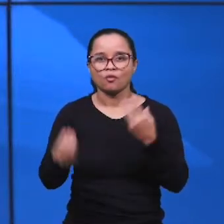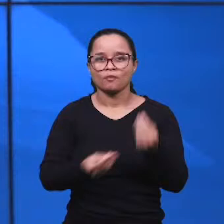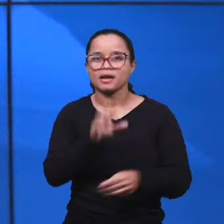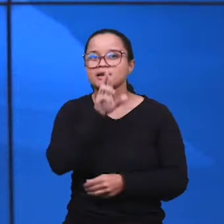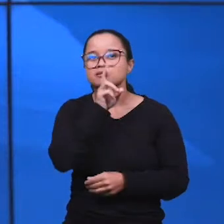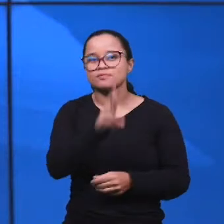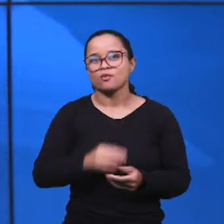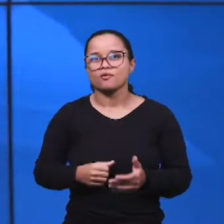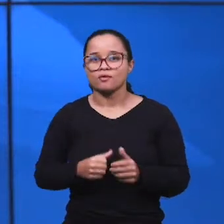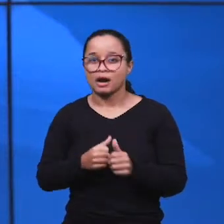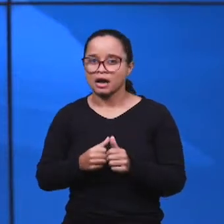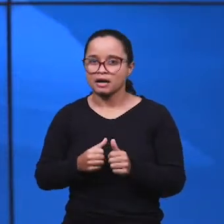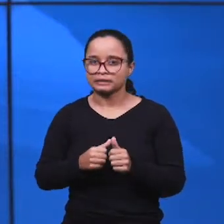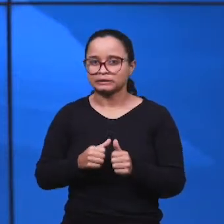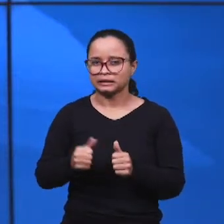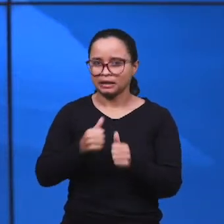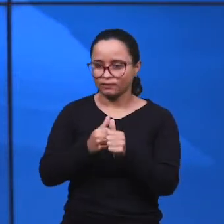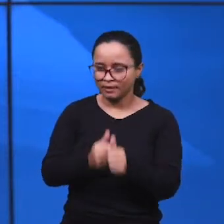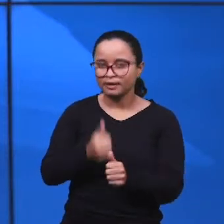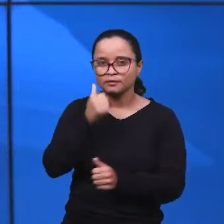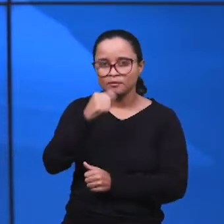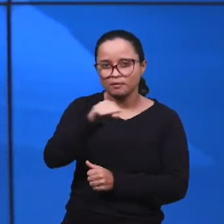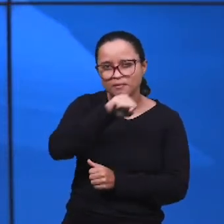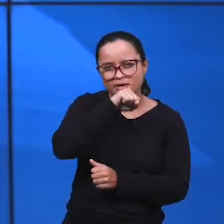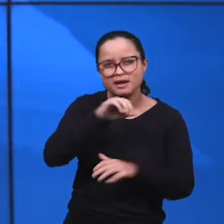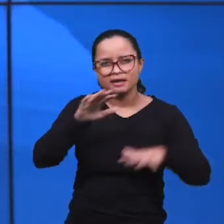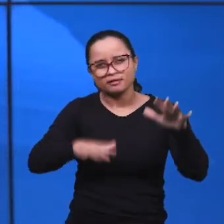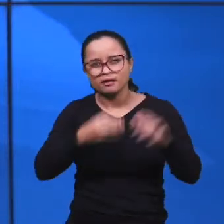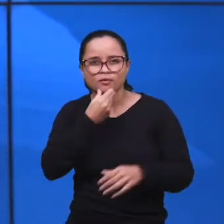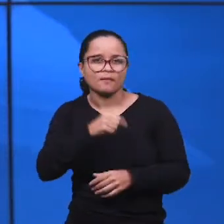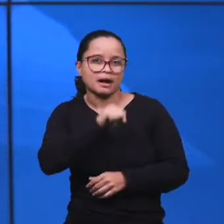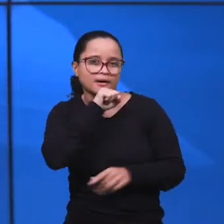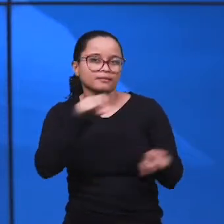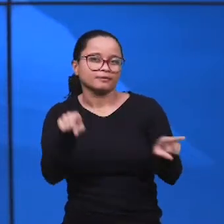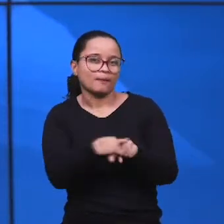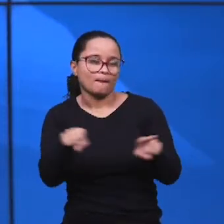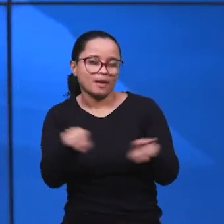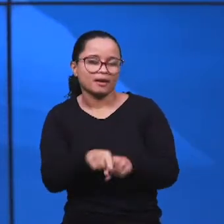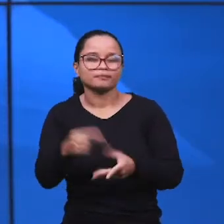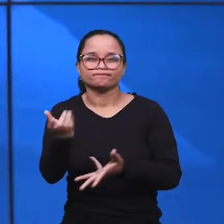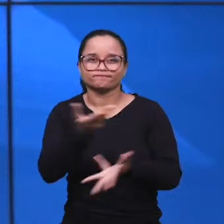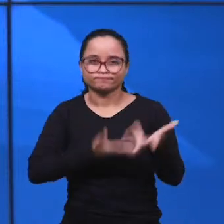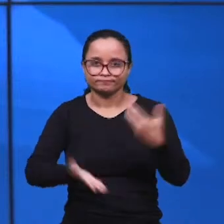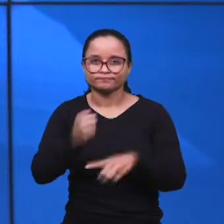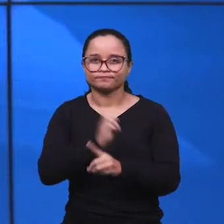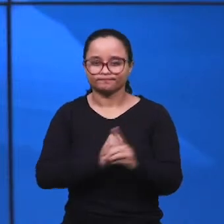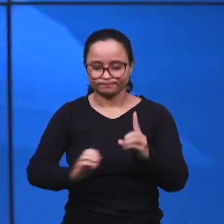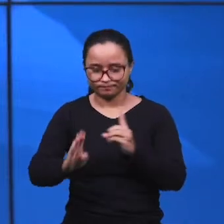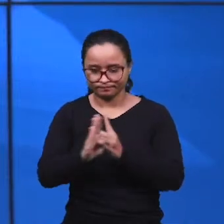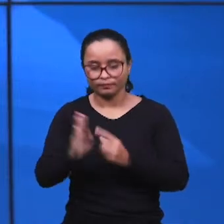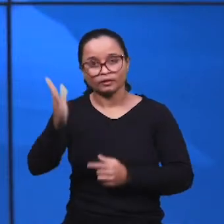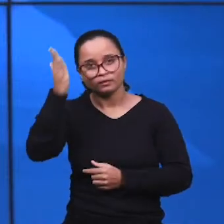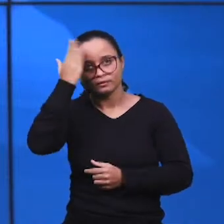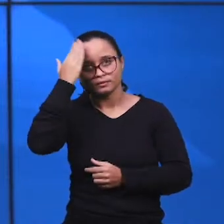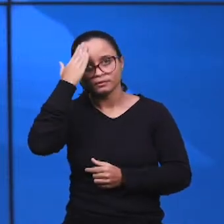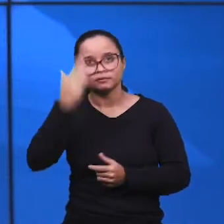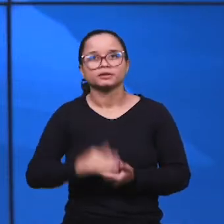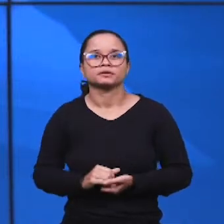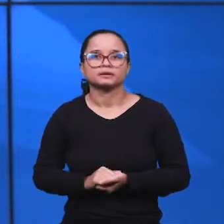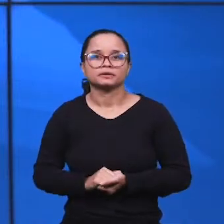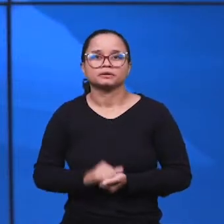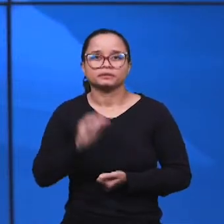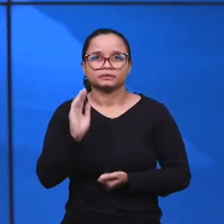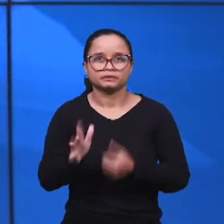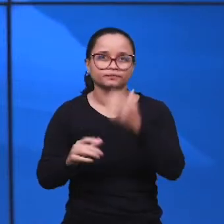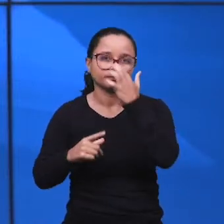respondem, acompanhando ali a mãe, né, ou muitas vezes até o pai, e participando da escola bíblica com a compreensão que eles já têm,